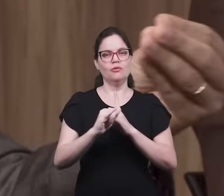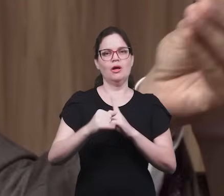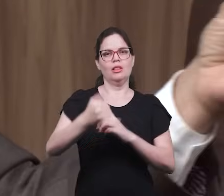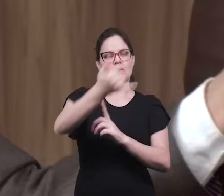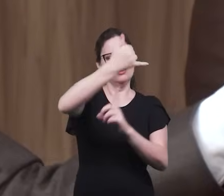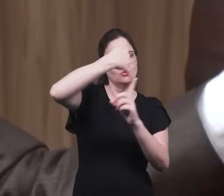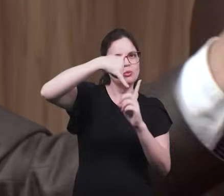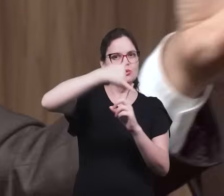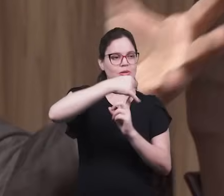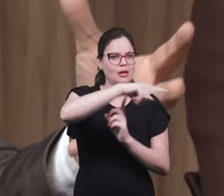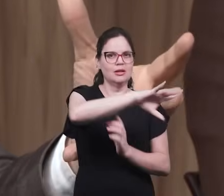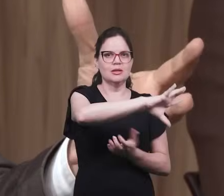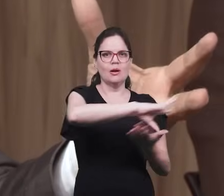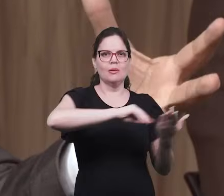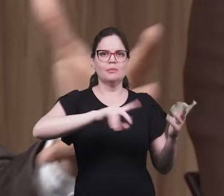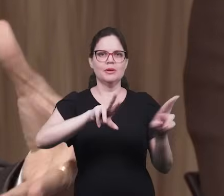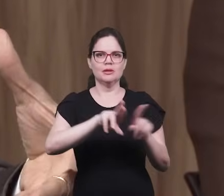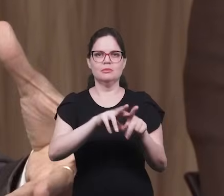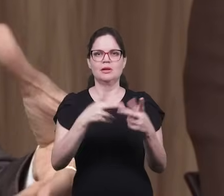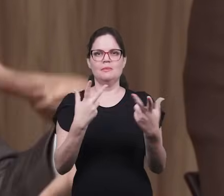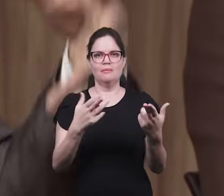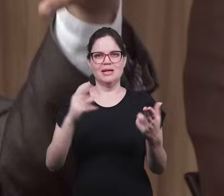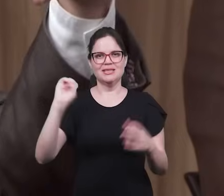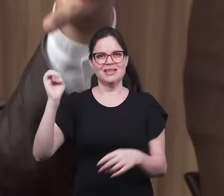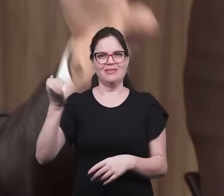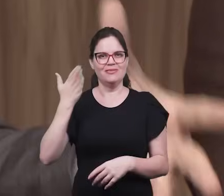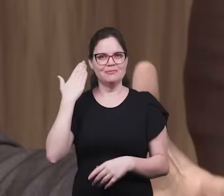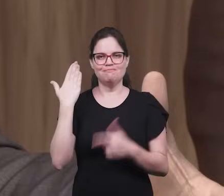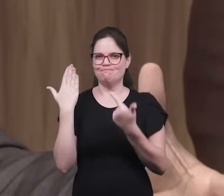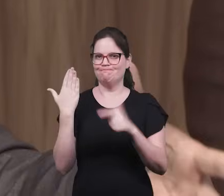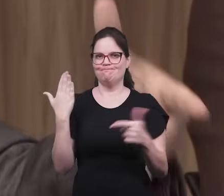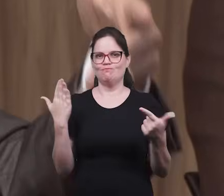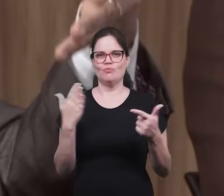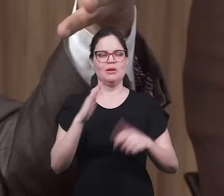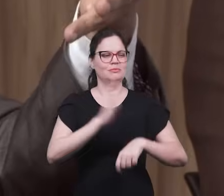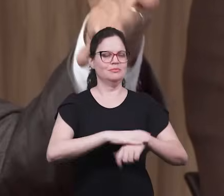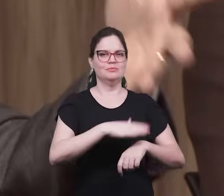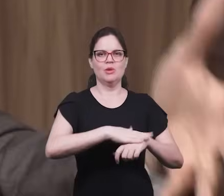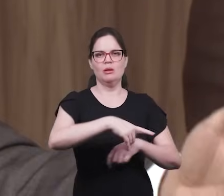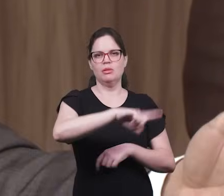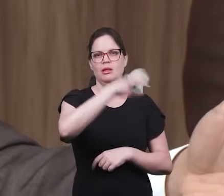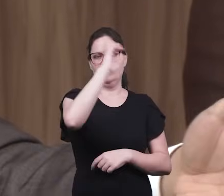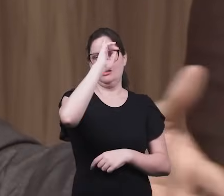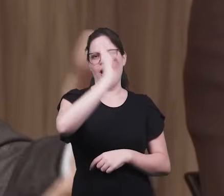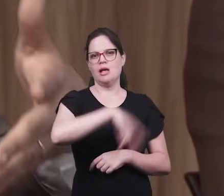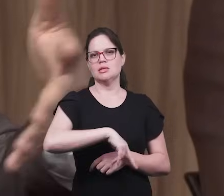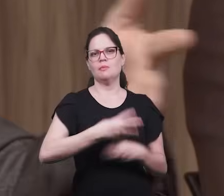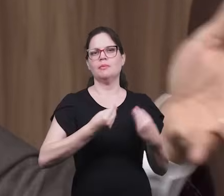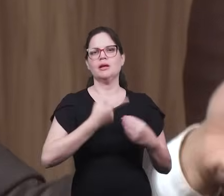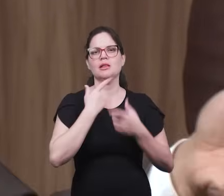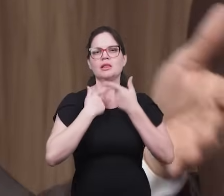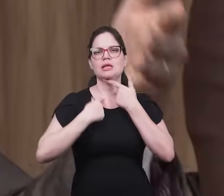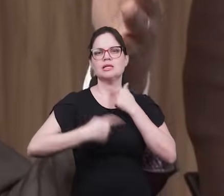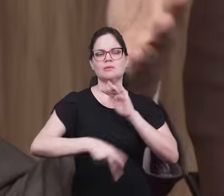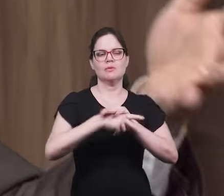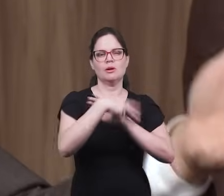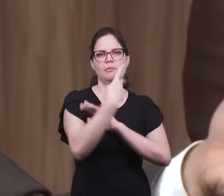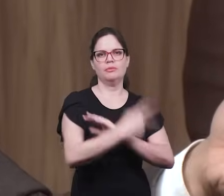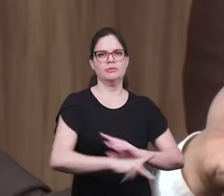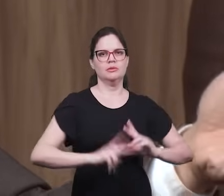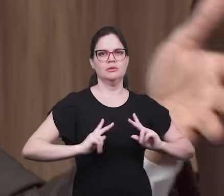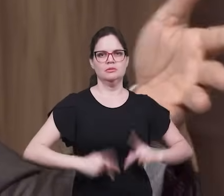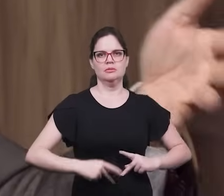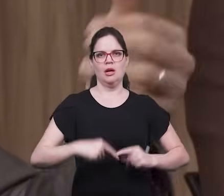reino. Eles trazem isso, mas não trazem na revelação, trazem na letra para um poder humano e não tem nenhum compromisso com o